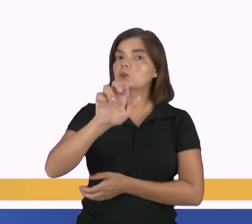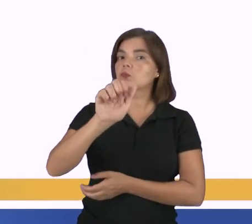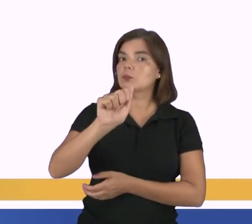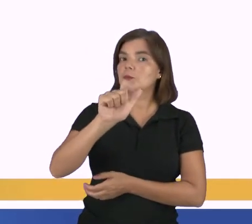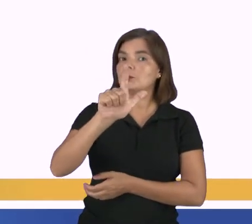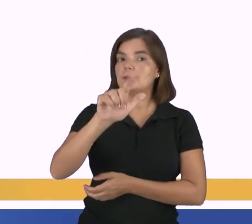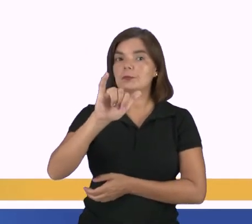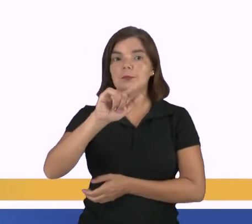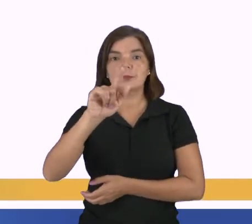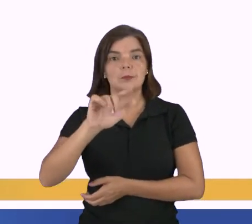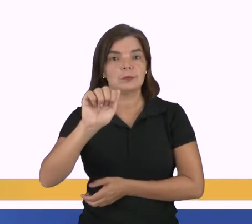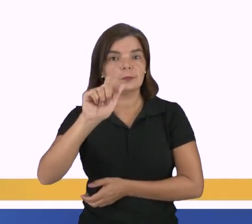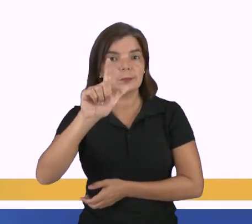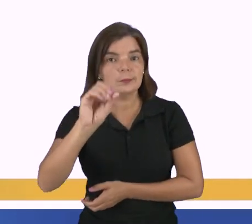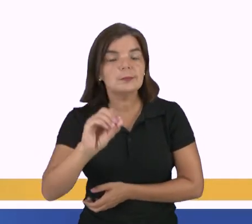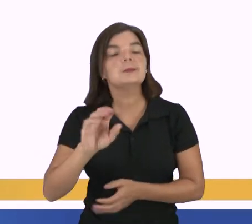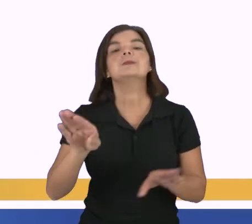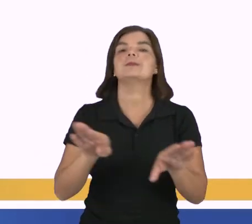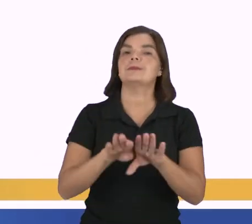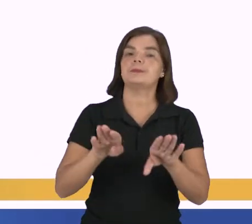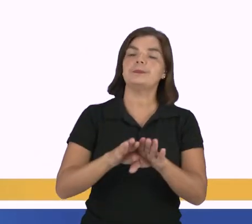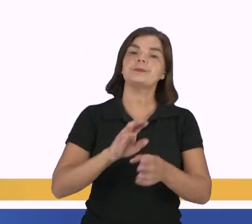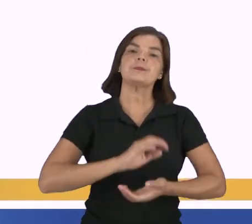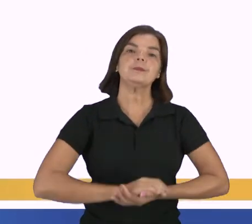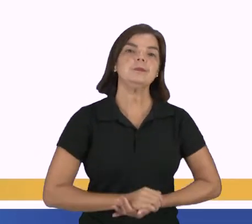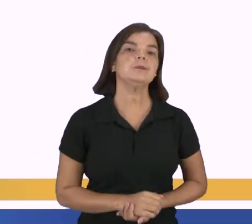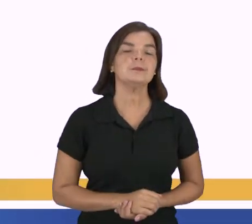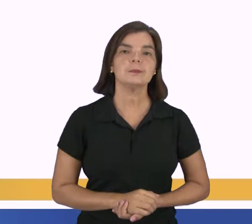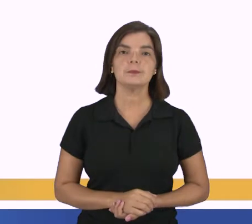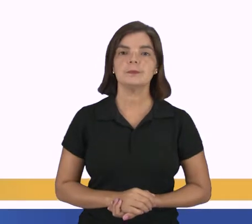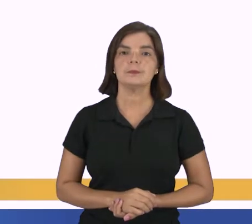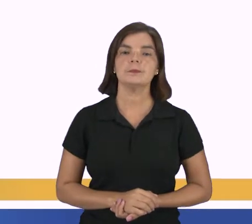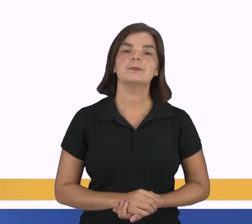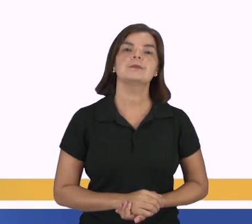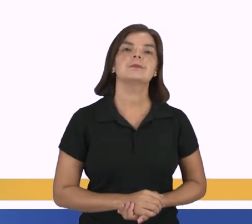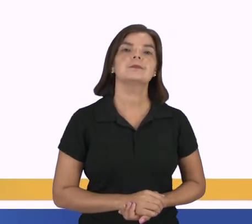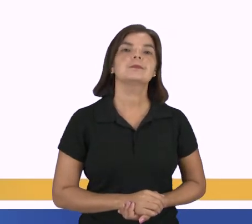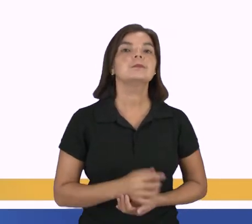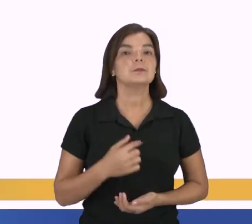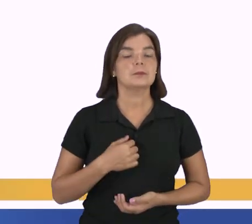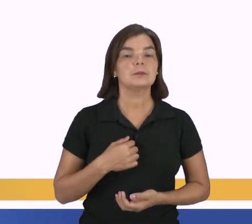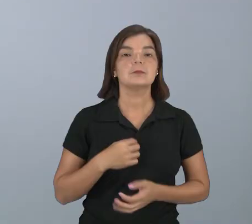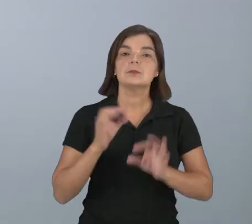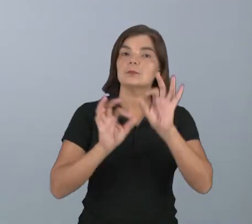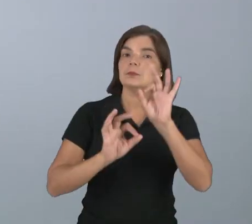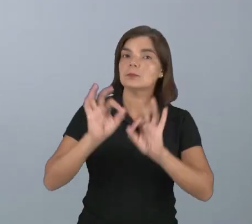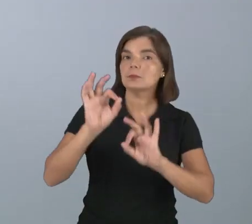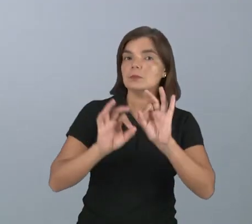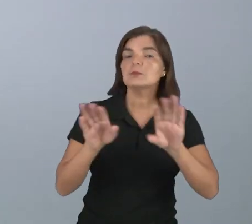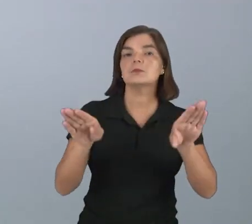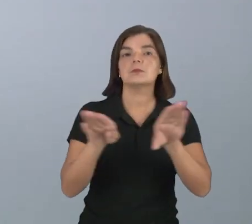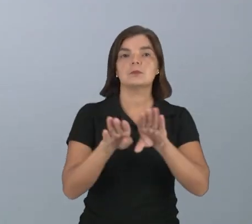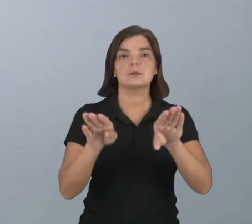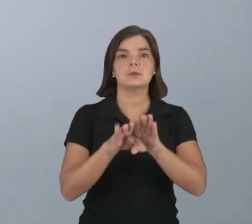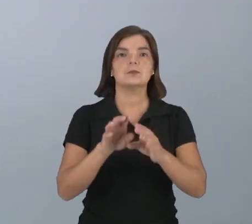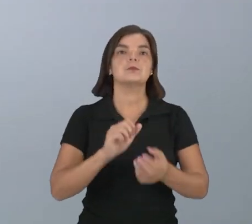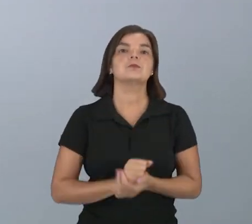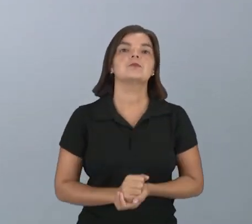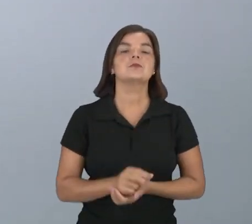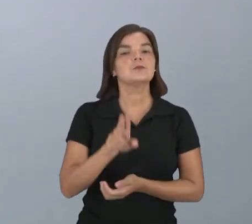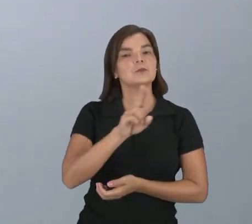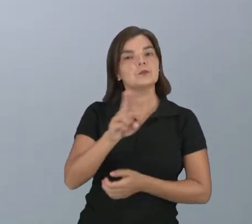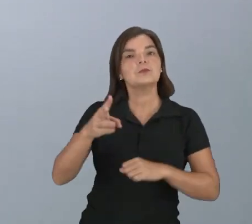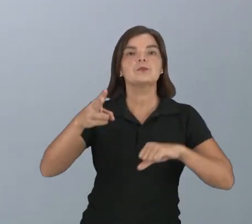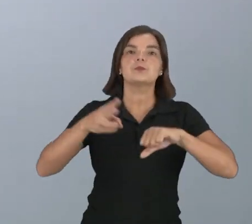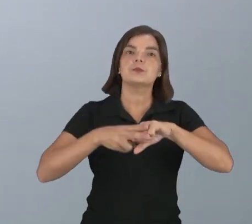é infinitivo e realizado seria o particípio. Essas são as formas nominais do